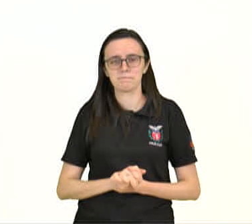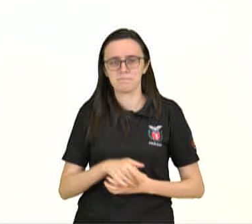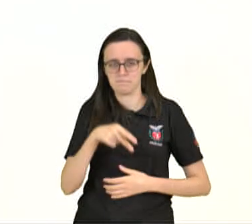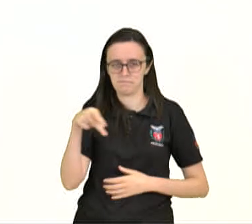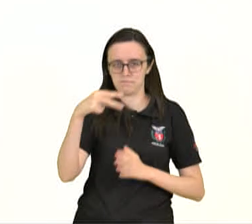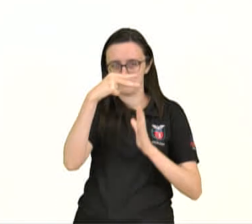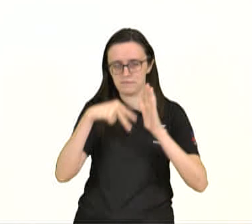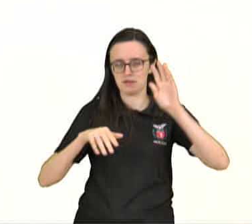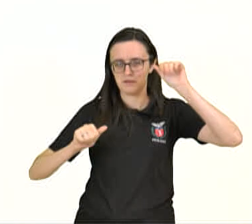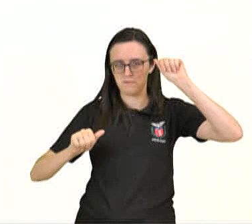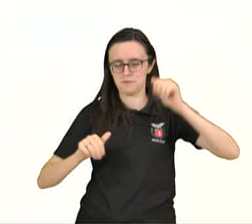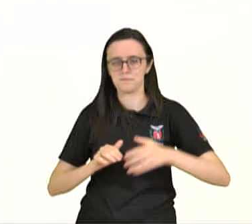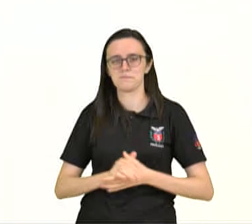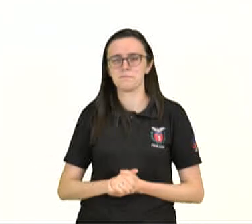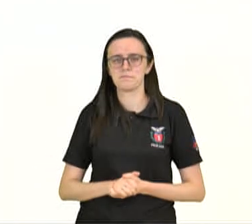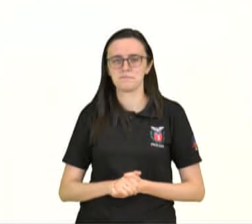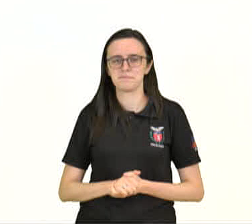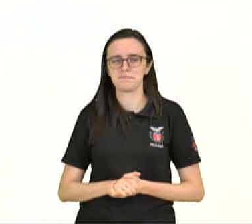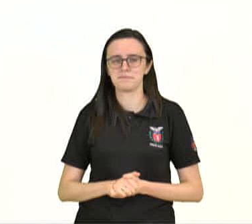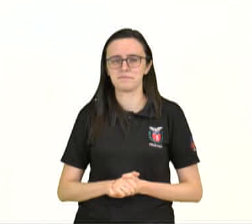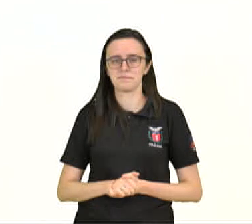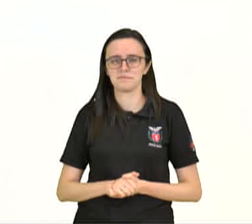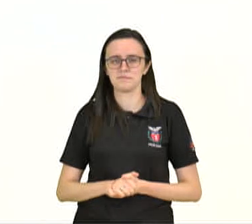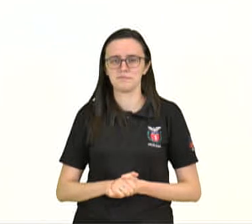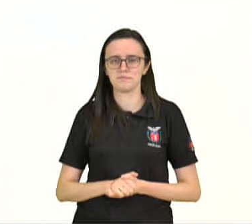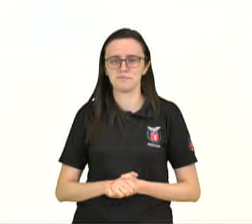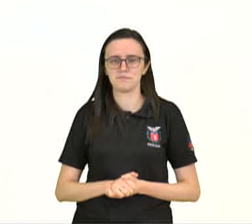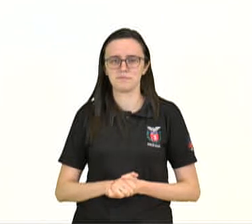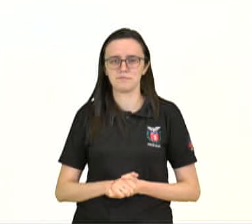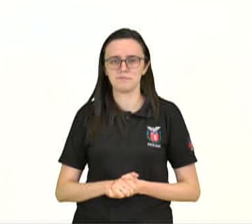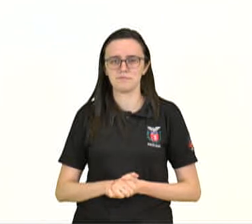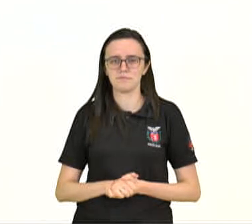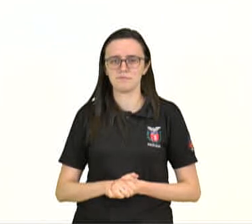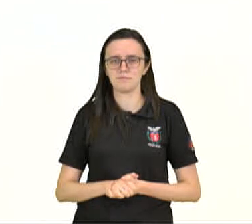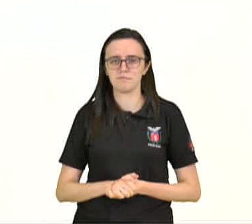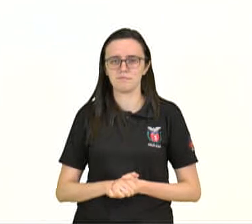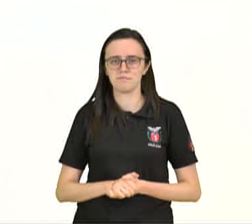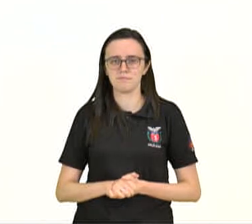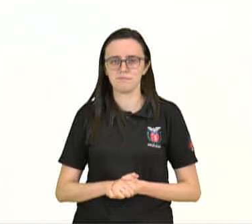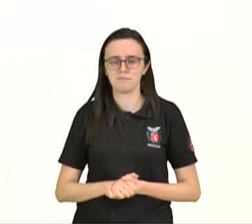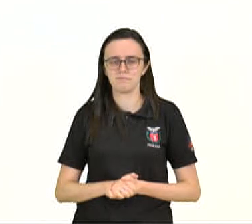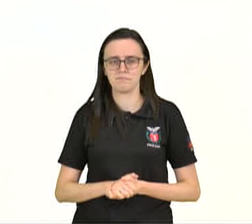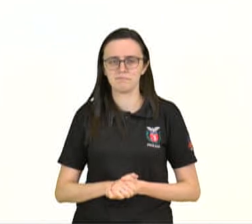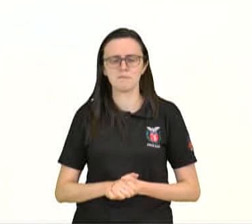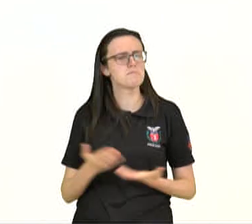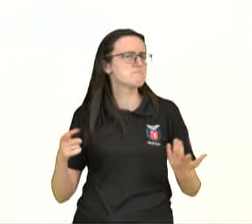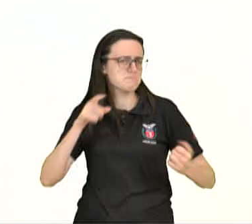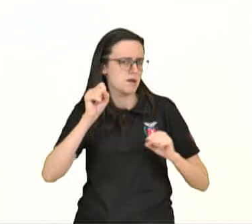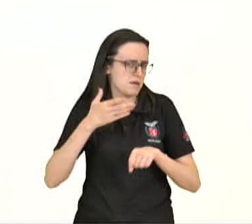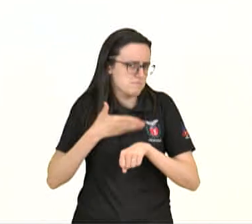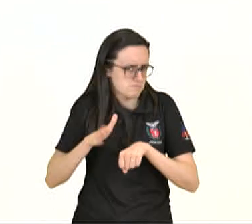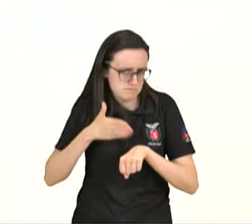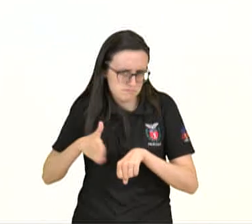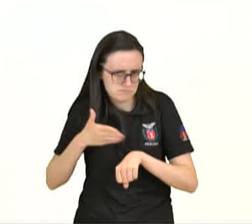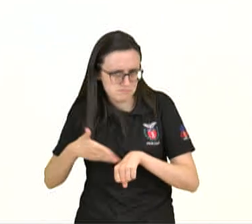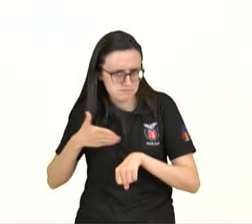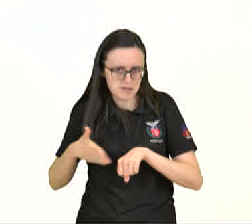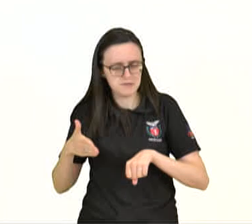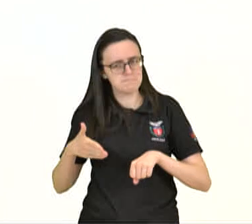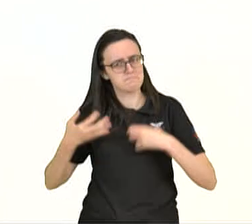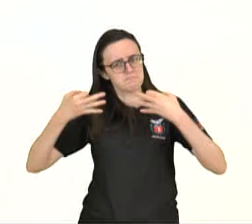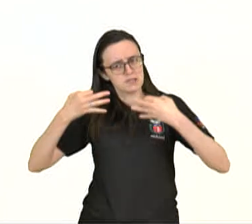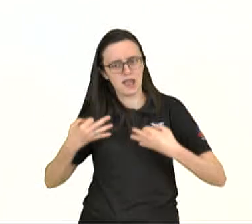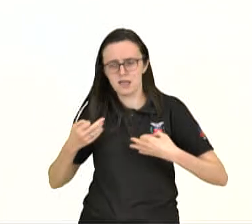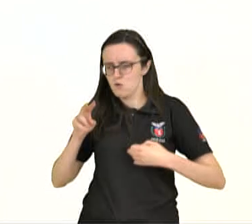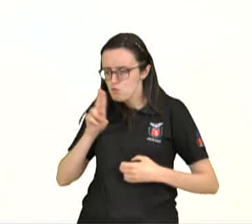toca a ti. Que tal praticar um consumo responsável? Que tal você praticar um consumo